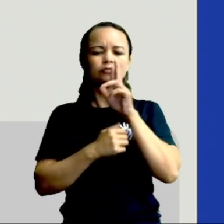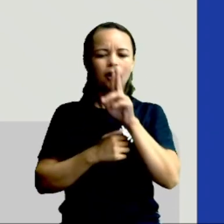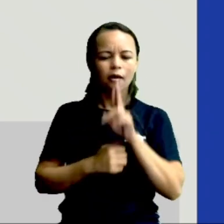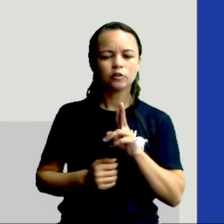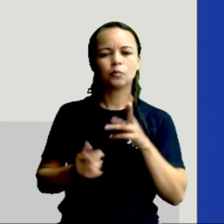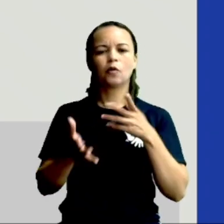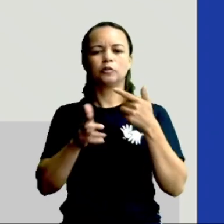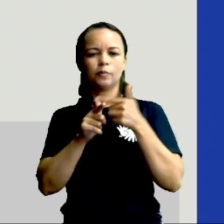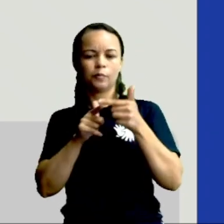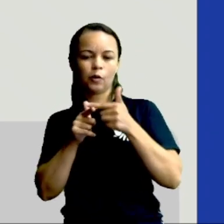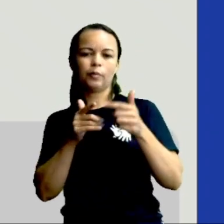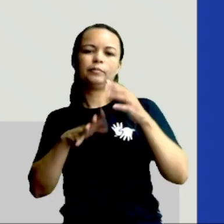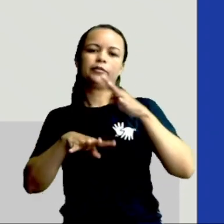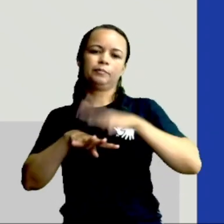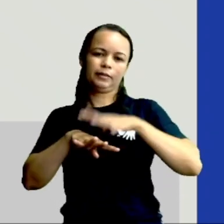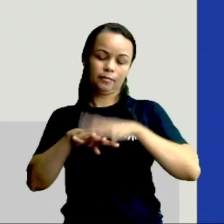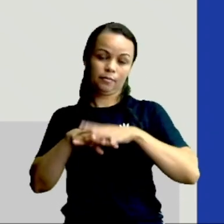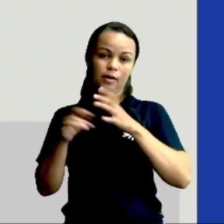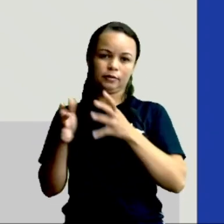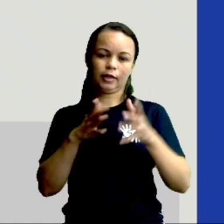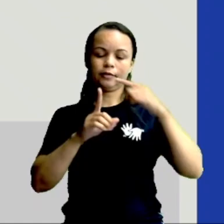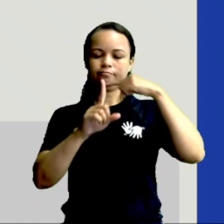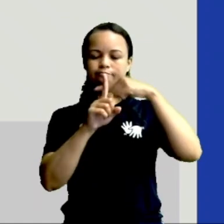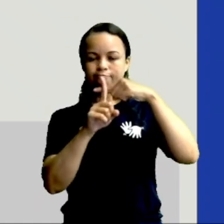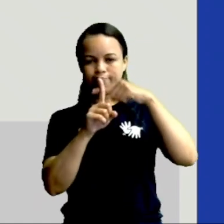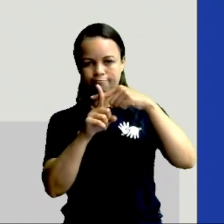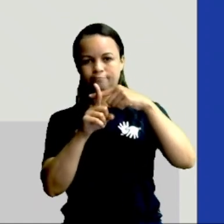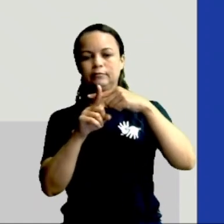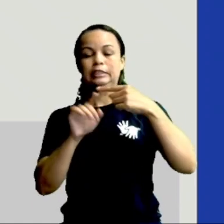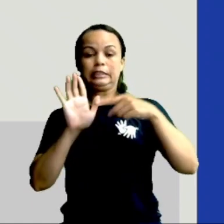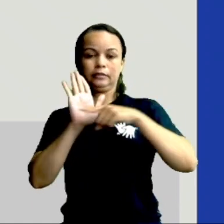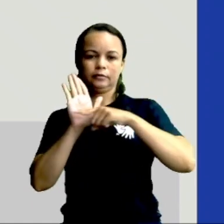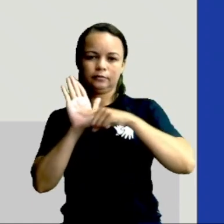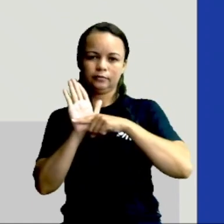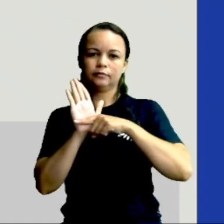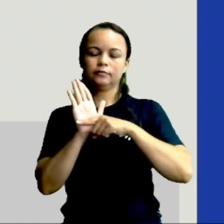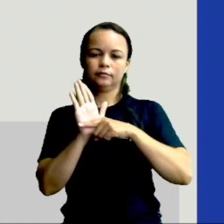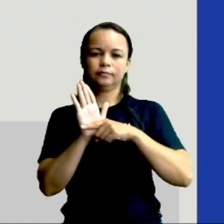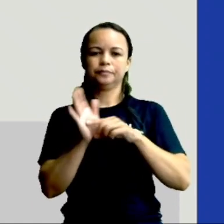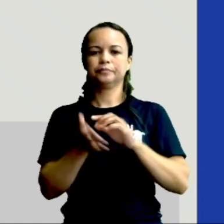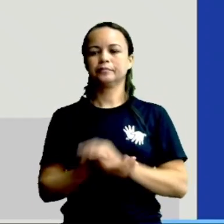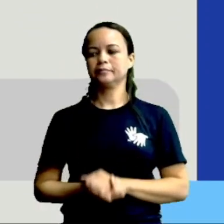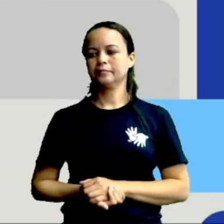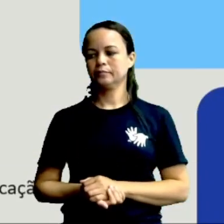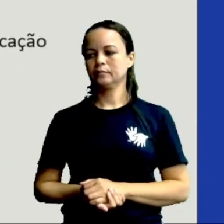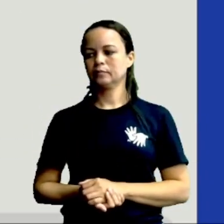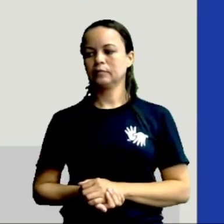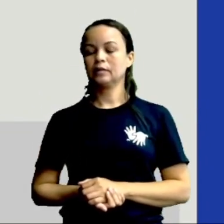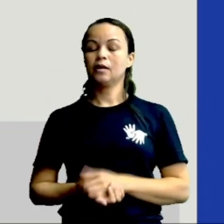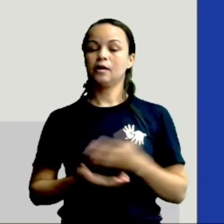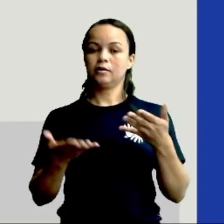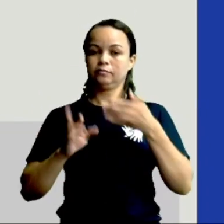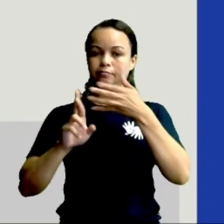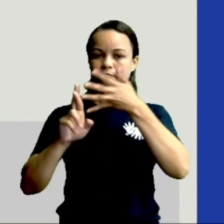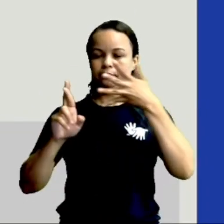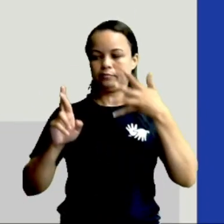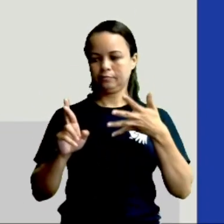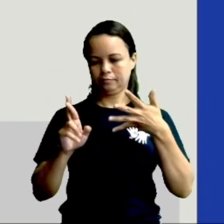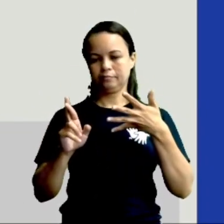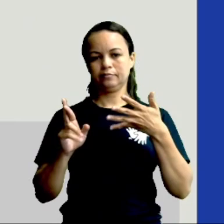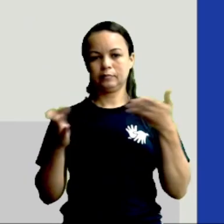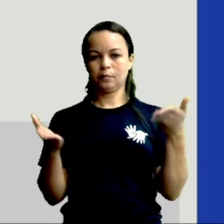respostas para probleminhas de matemática da adição e da subtração. Nossas referências